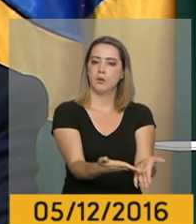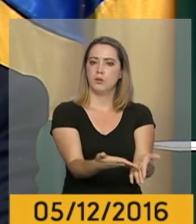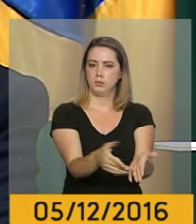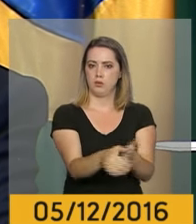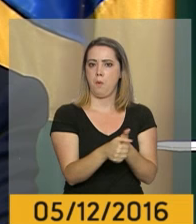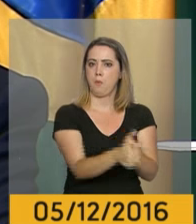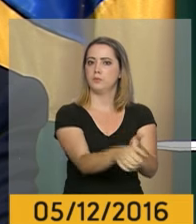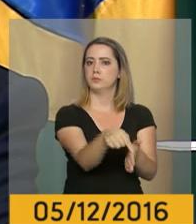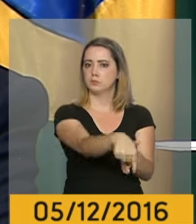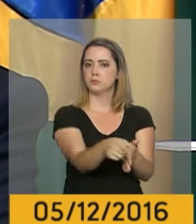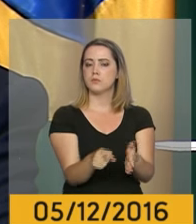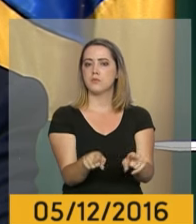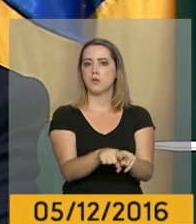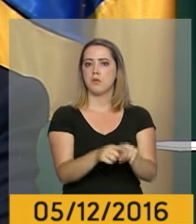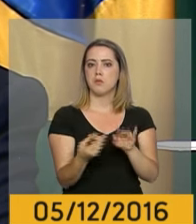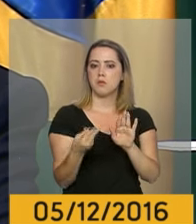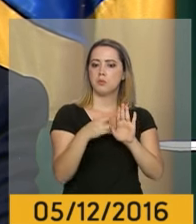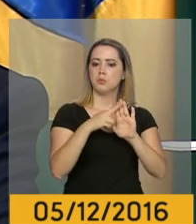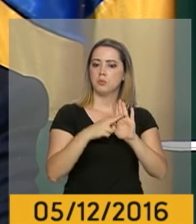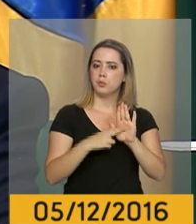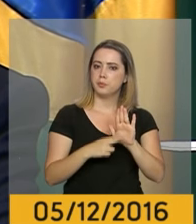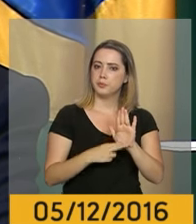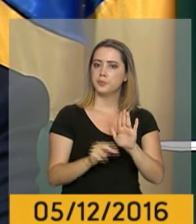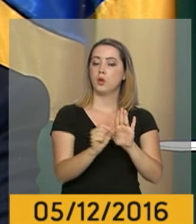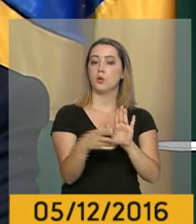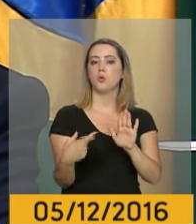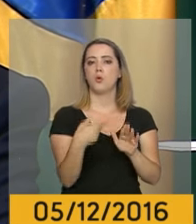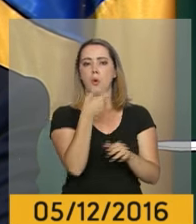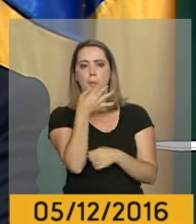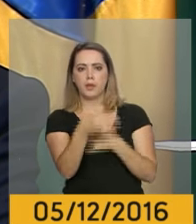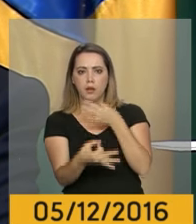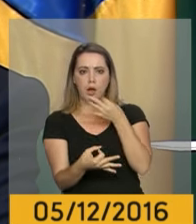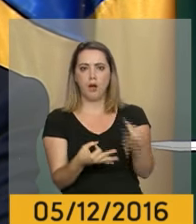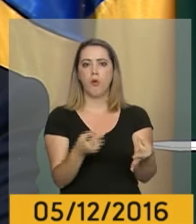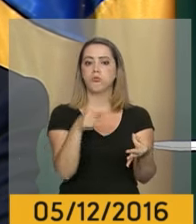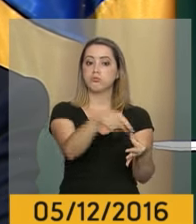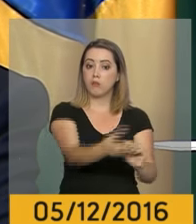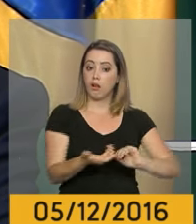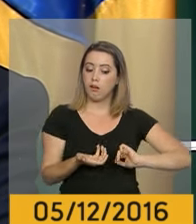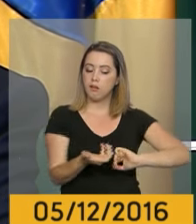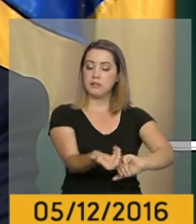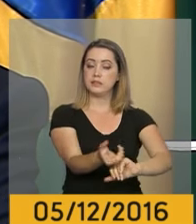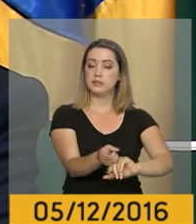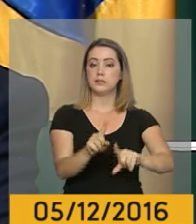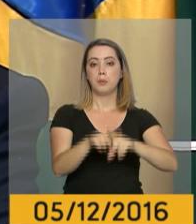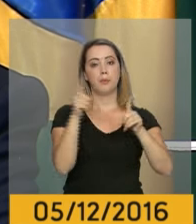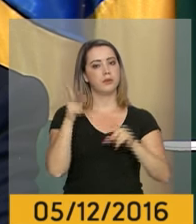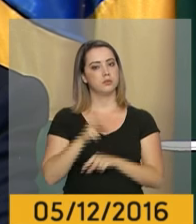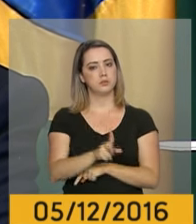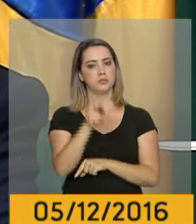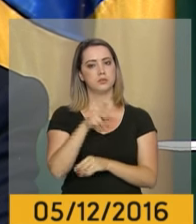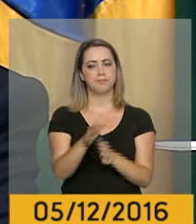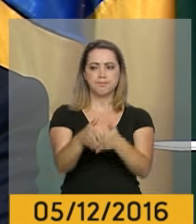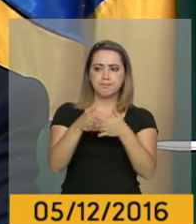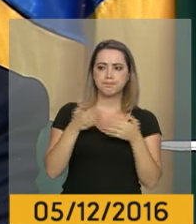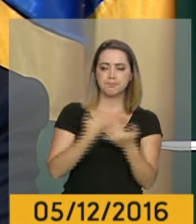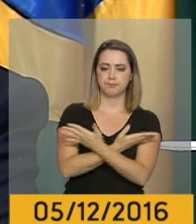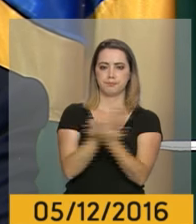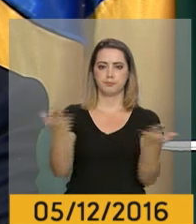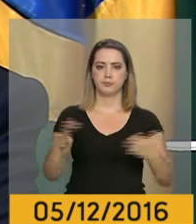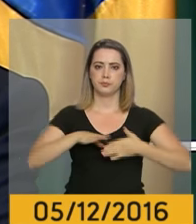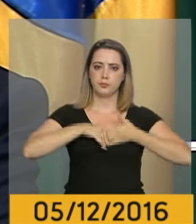para registrar as suas postulações, os seus argumentos, não é? Mas sempre peço aos senhores